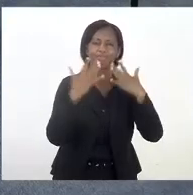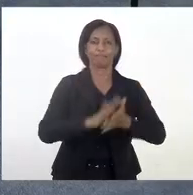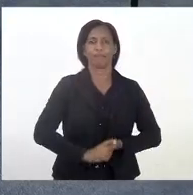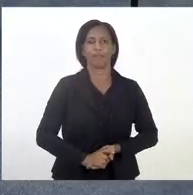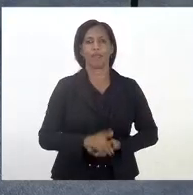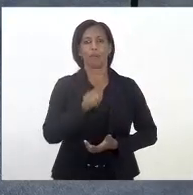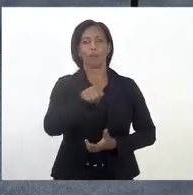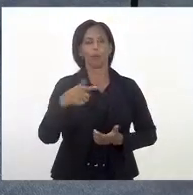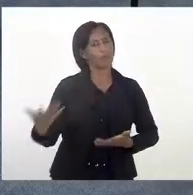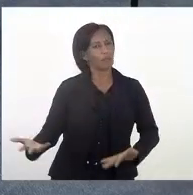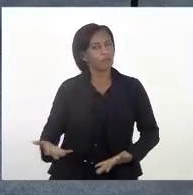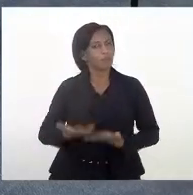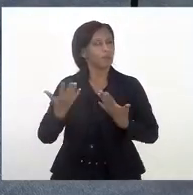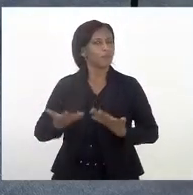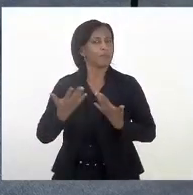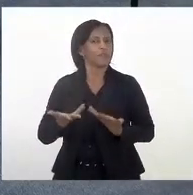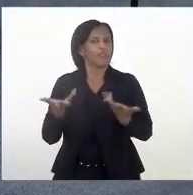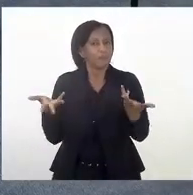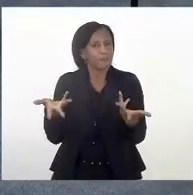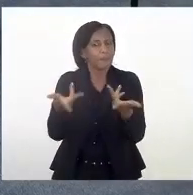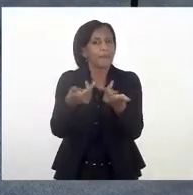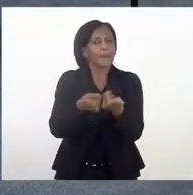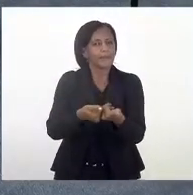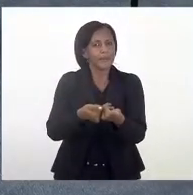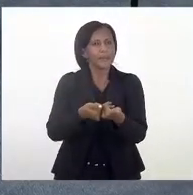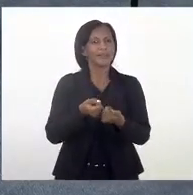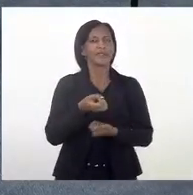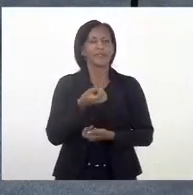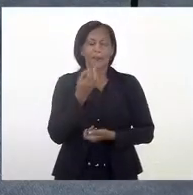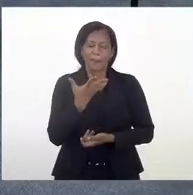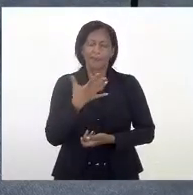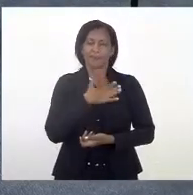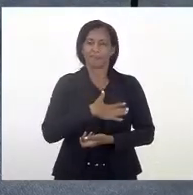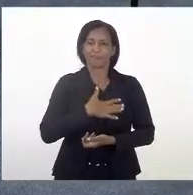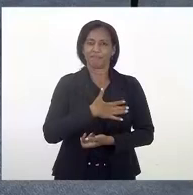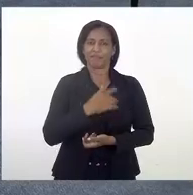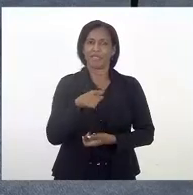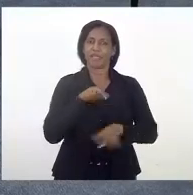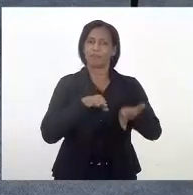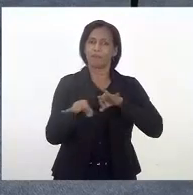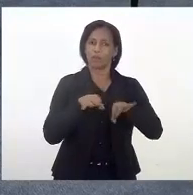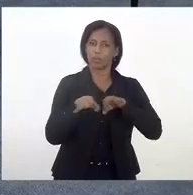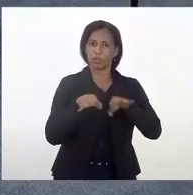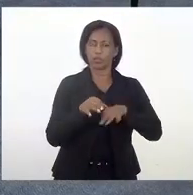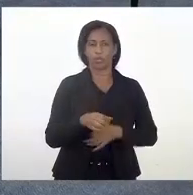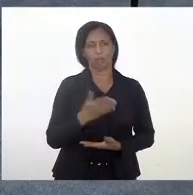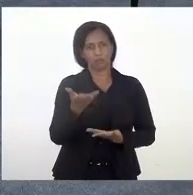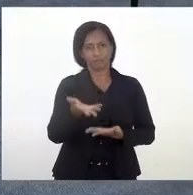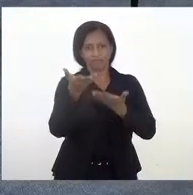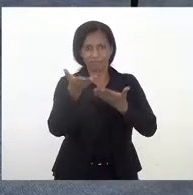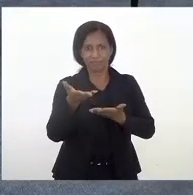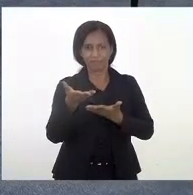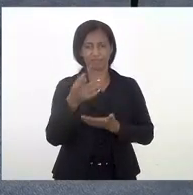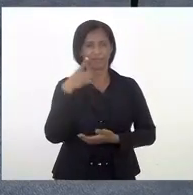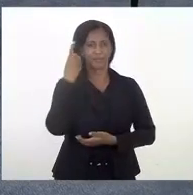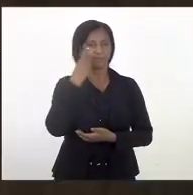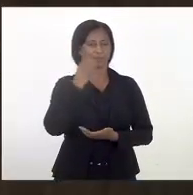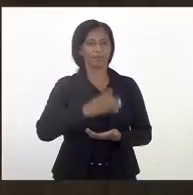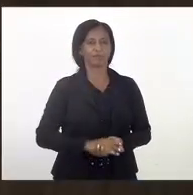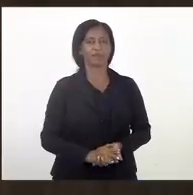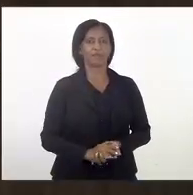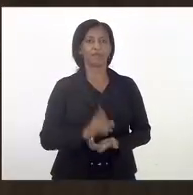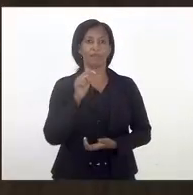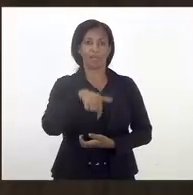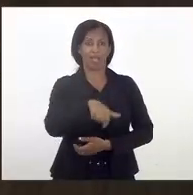tudo por essa iniciativa vai ser excelente e muito bem vindo esse projeto de vossa excelência para